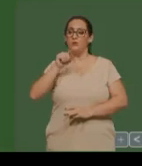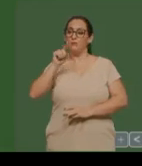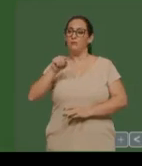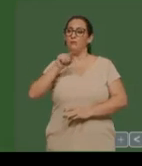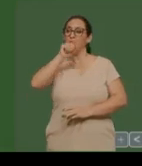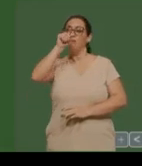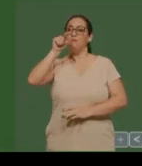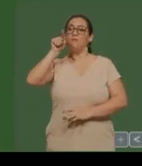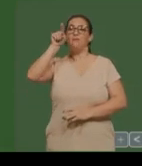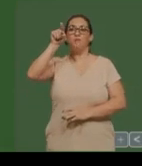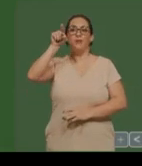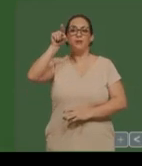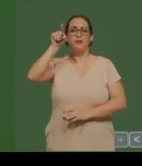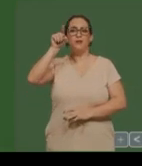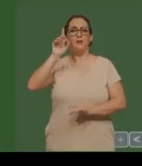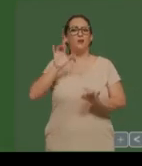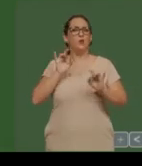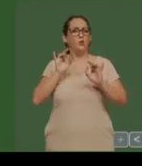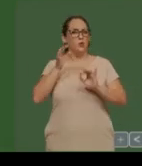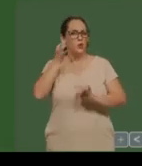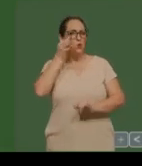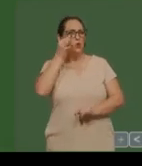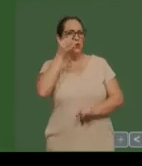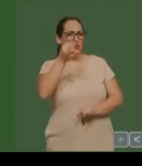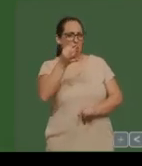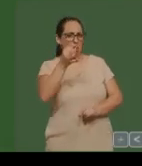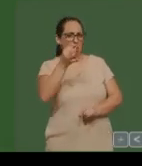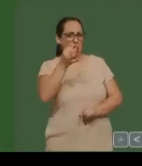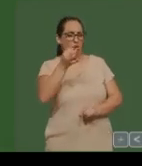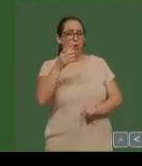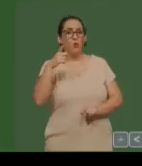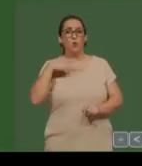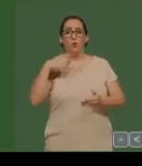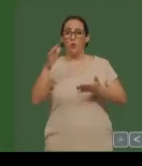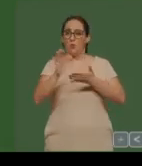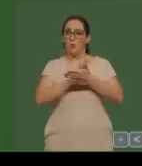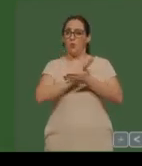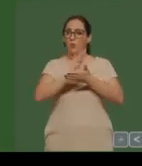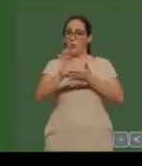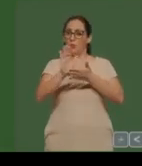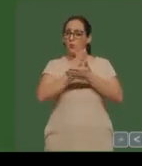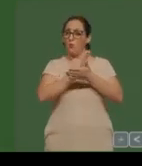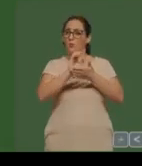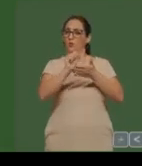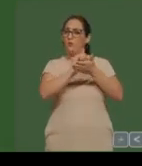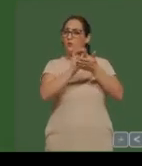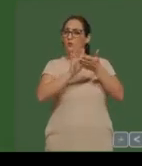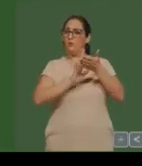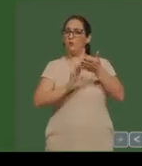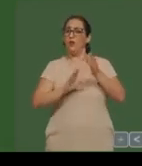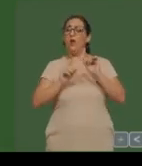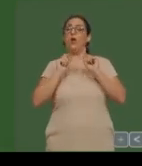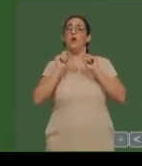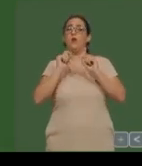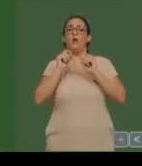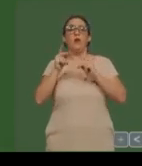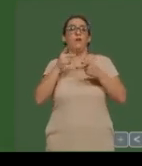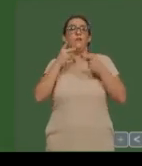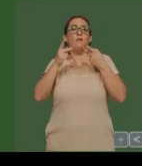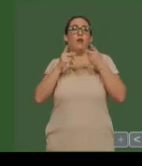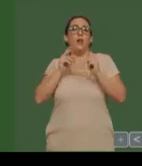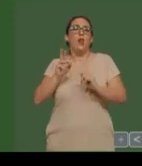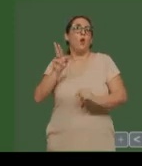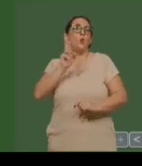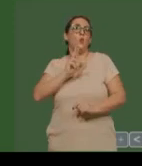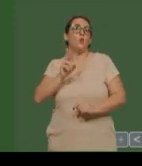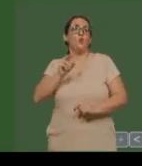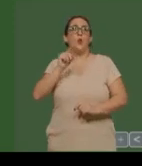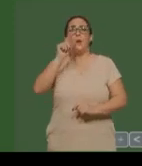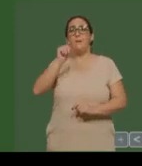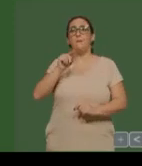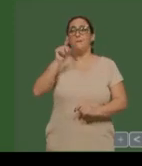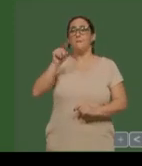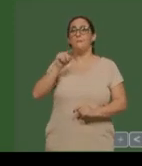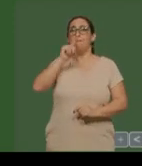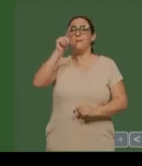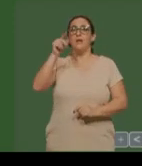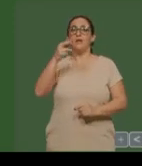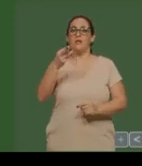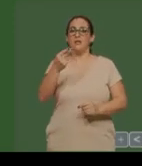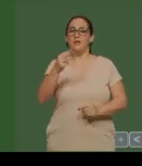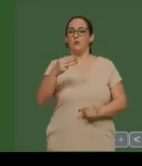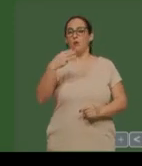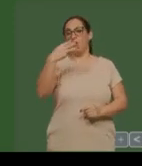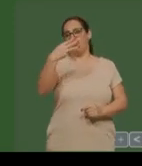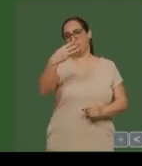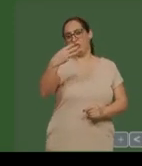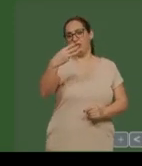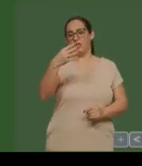chamando a atenção para finalizar, que tem alguns exercícios que eles pedem. Use o π igual a 3, por exemplo, use uma aproximação para π. Então, se pedir